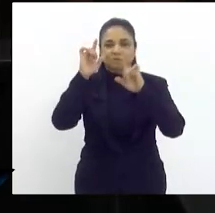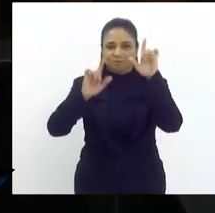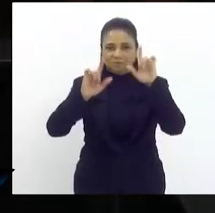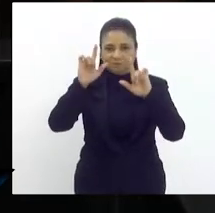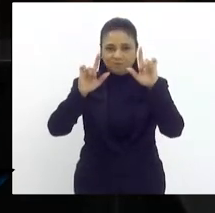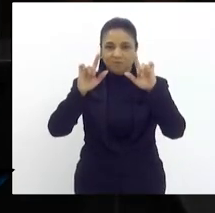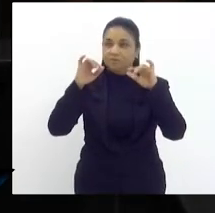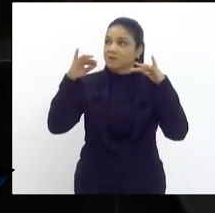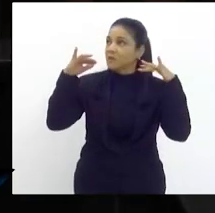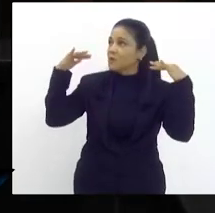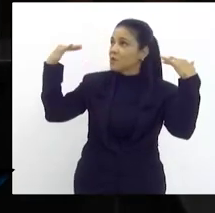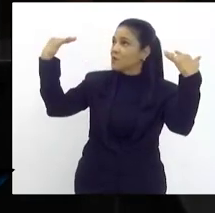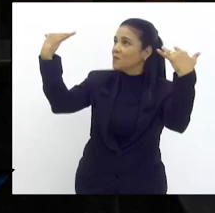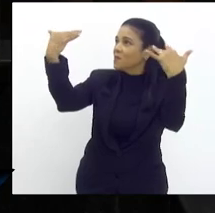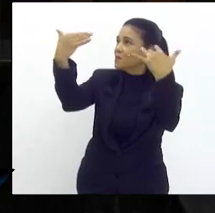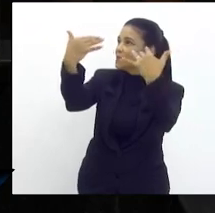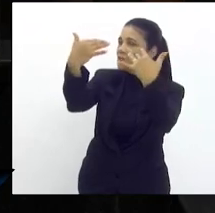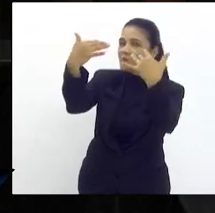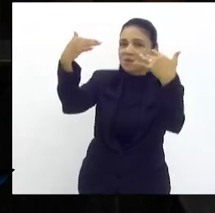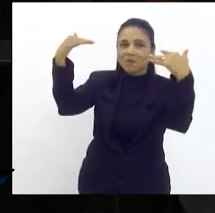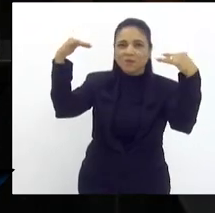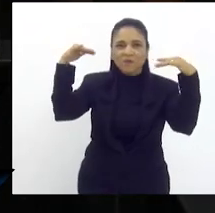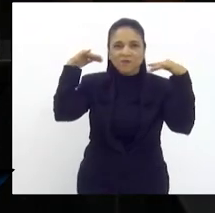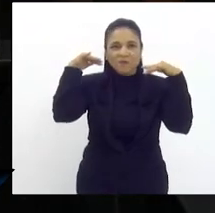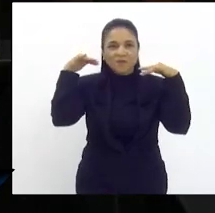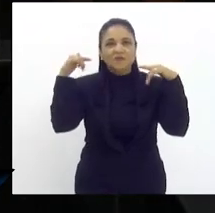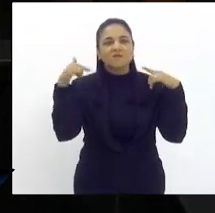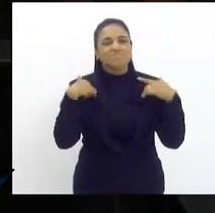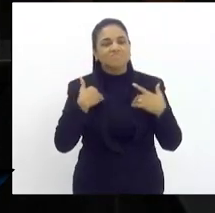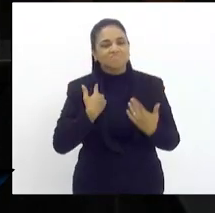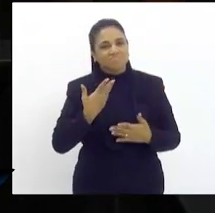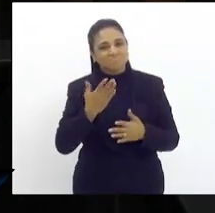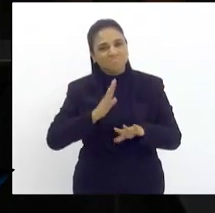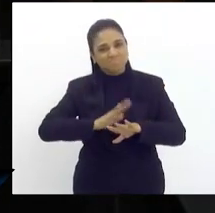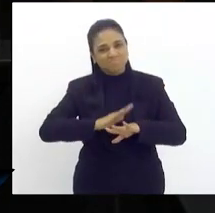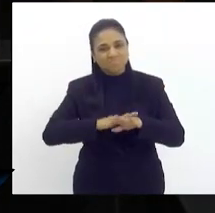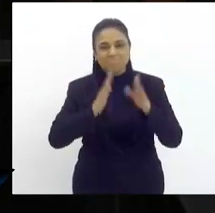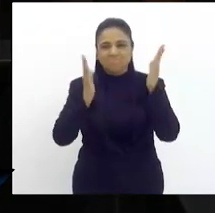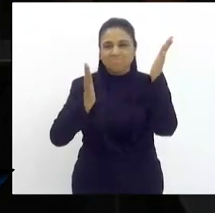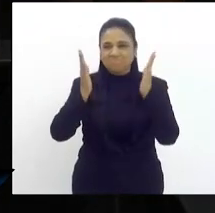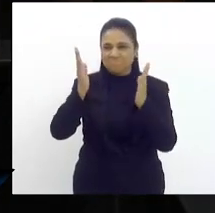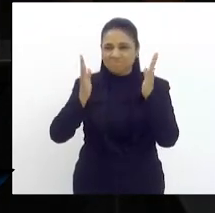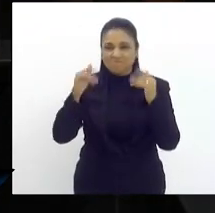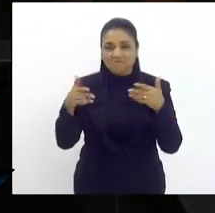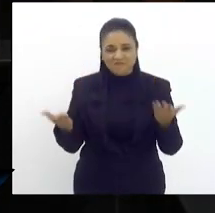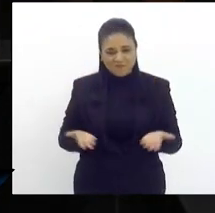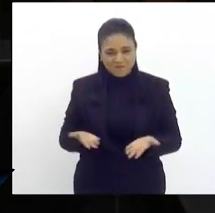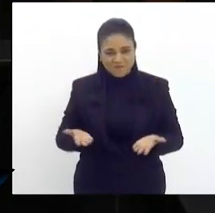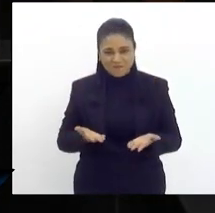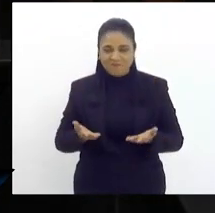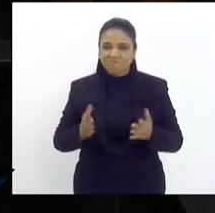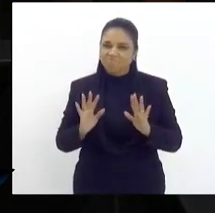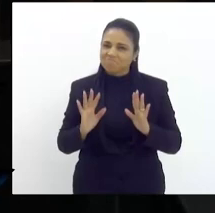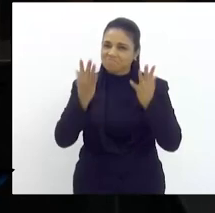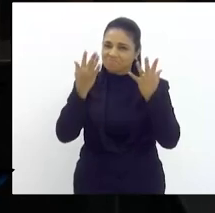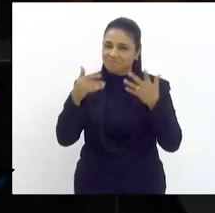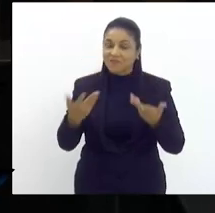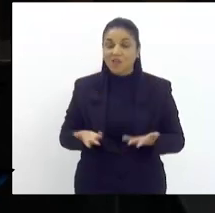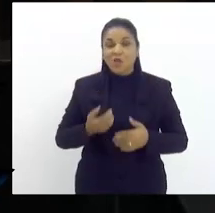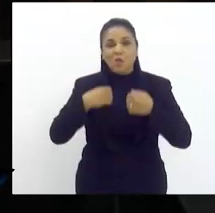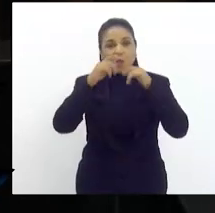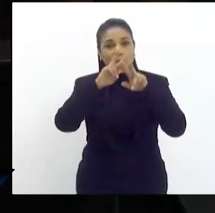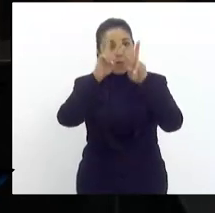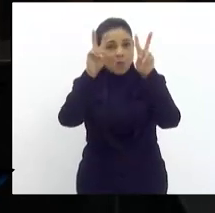da galeria que vieram aqui prestigiar esse momento eu vim para falar presidenta sobre o FIES